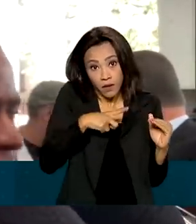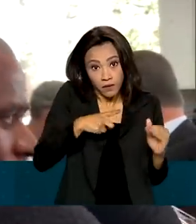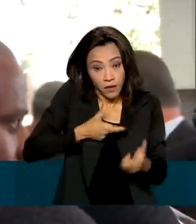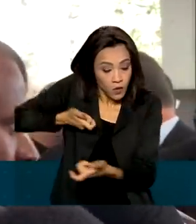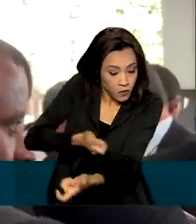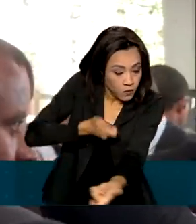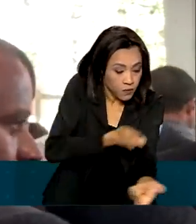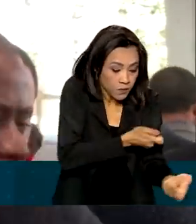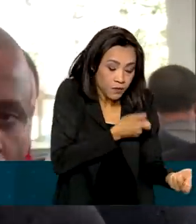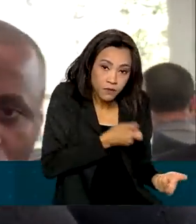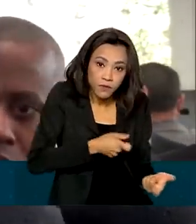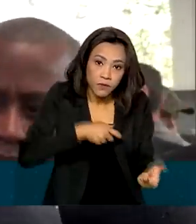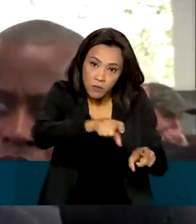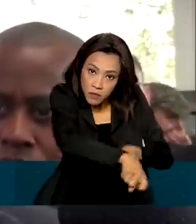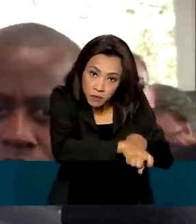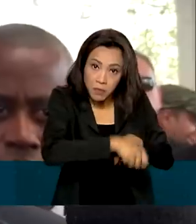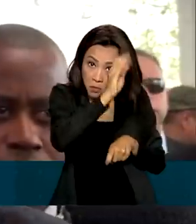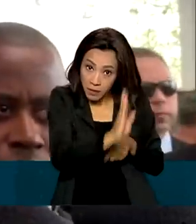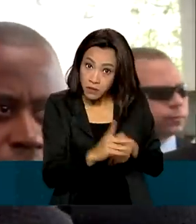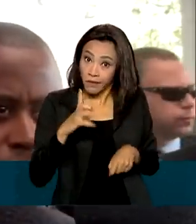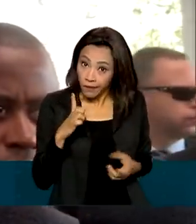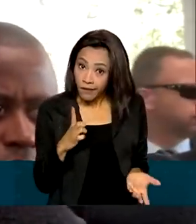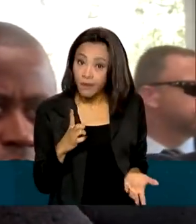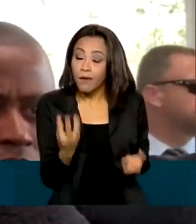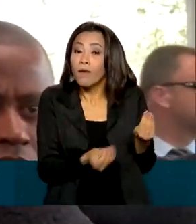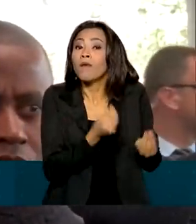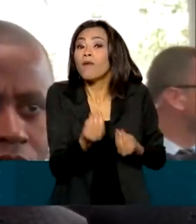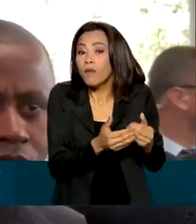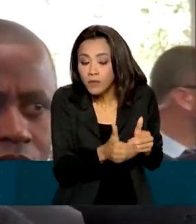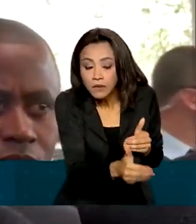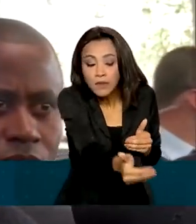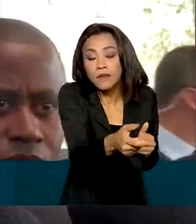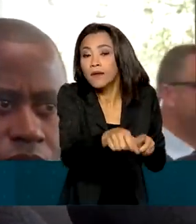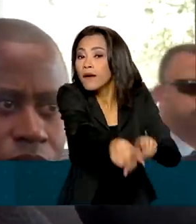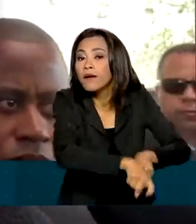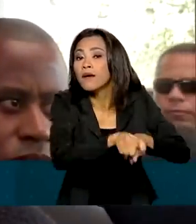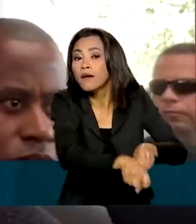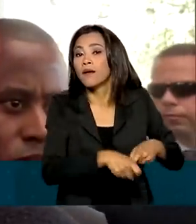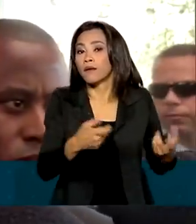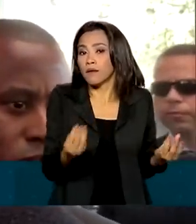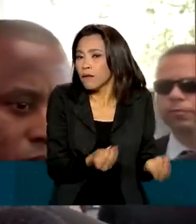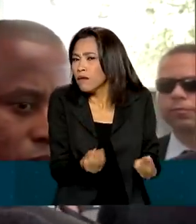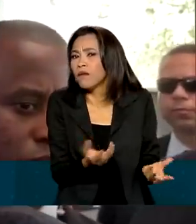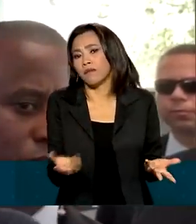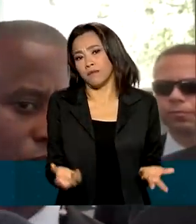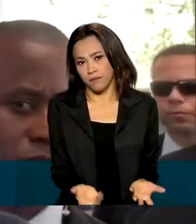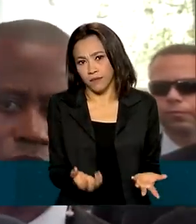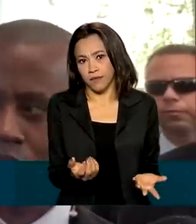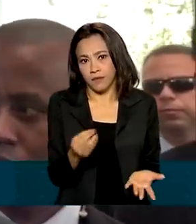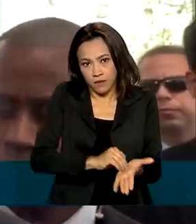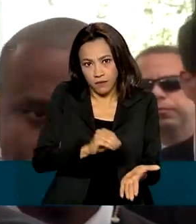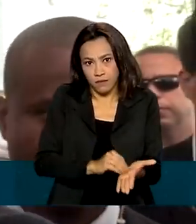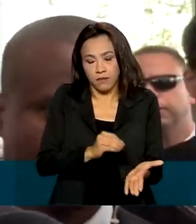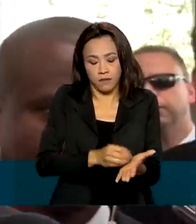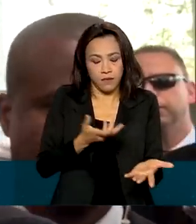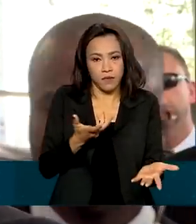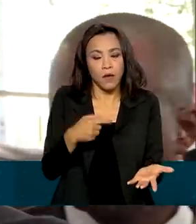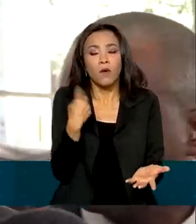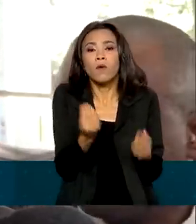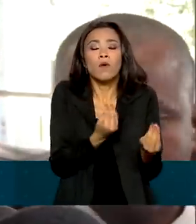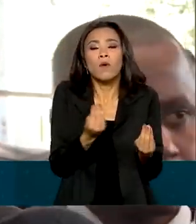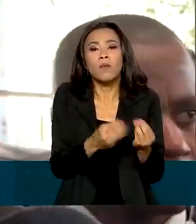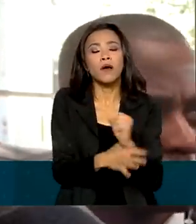o nosso um produto do campo conectaria nossa a nossa garantia